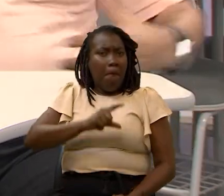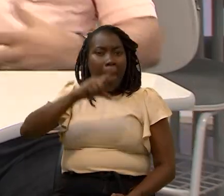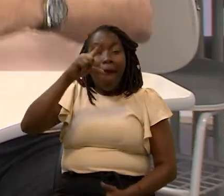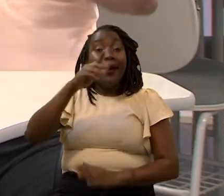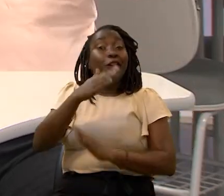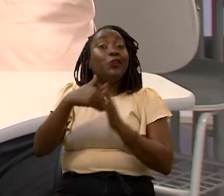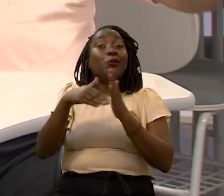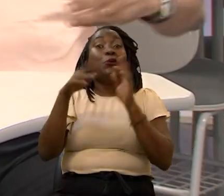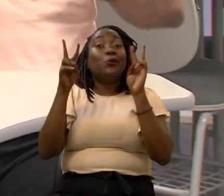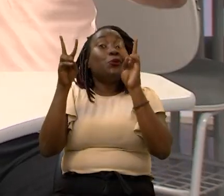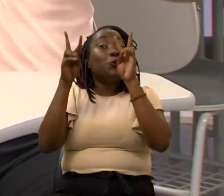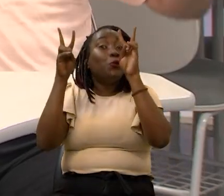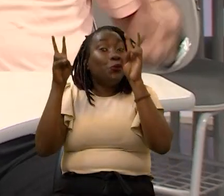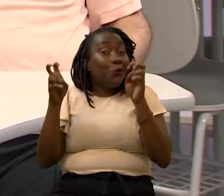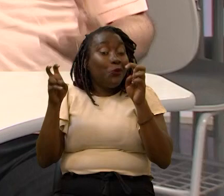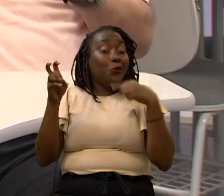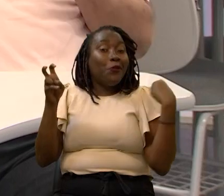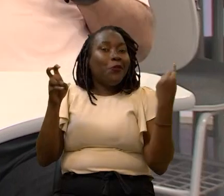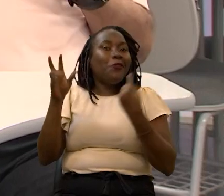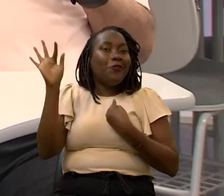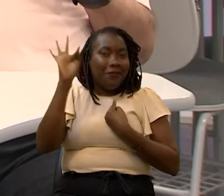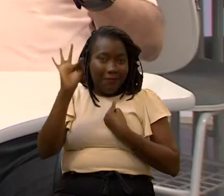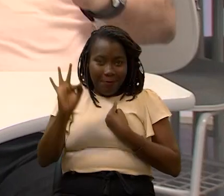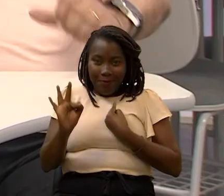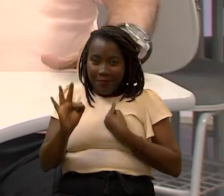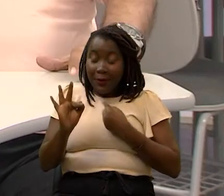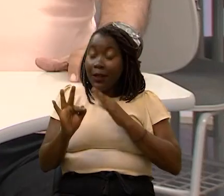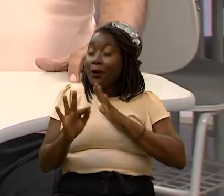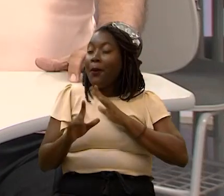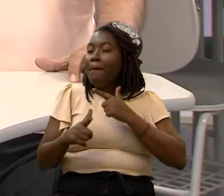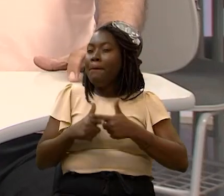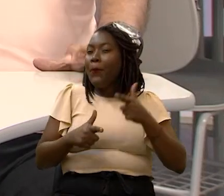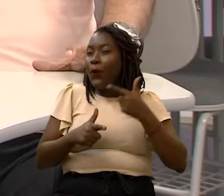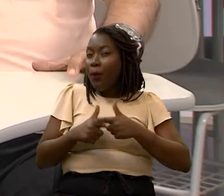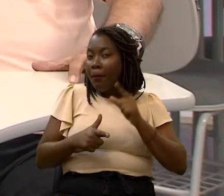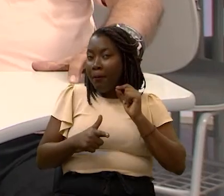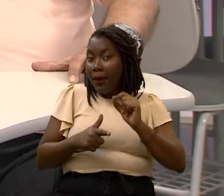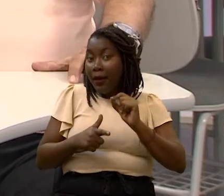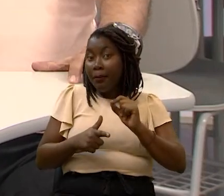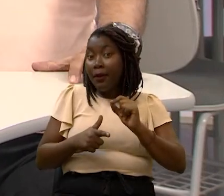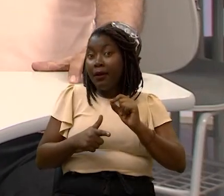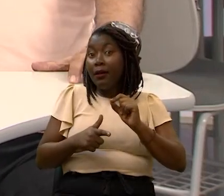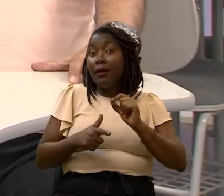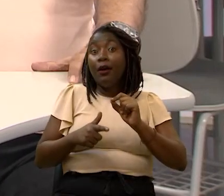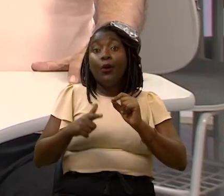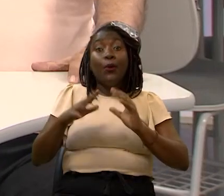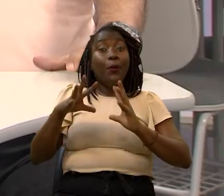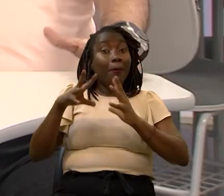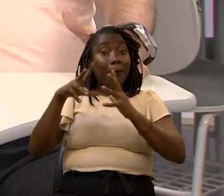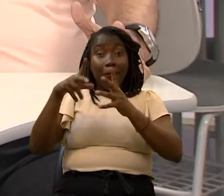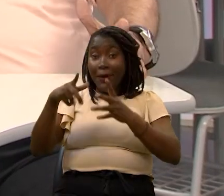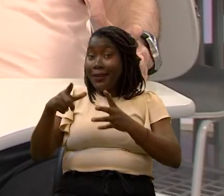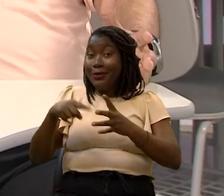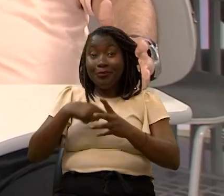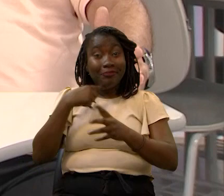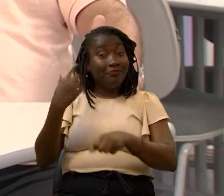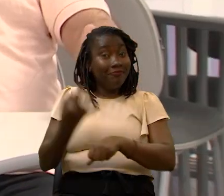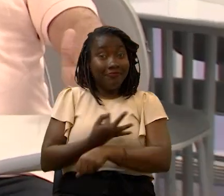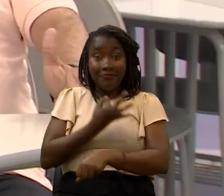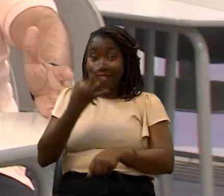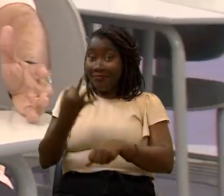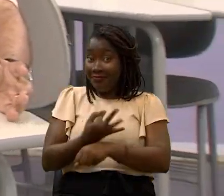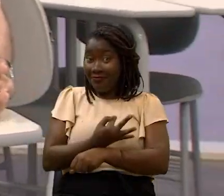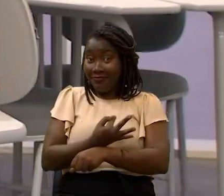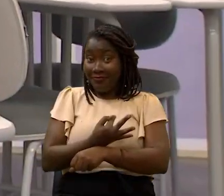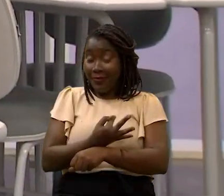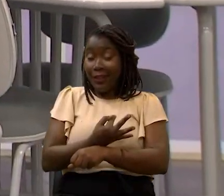e todos supostamente seremos felizes. O problema é que o planeta não dá